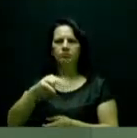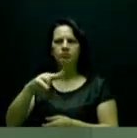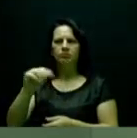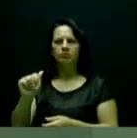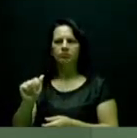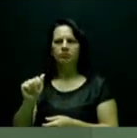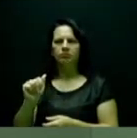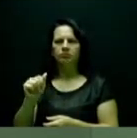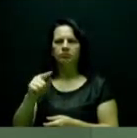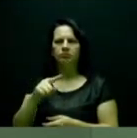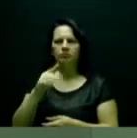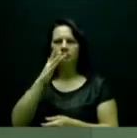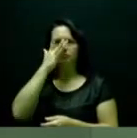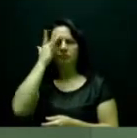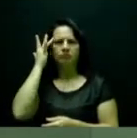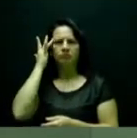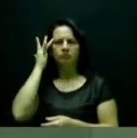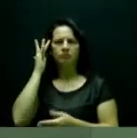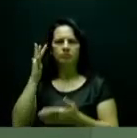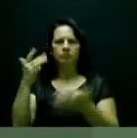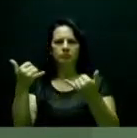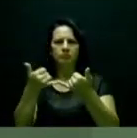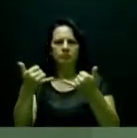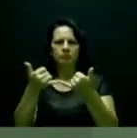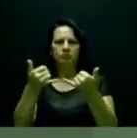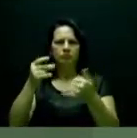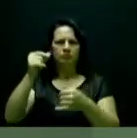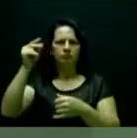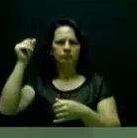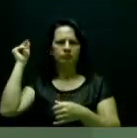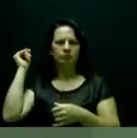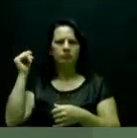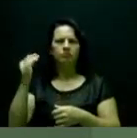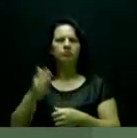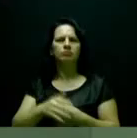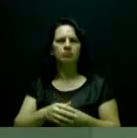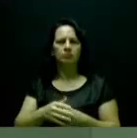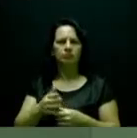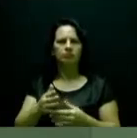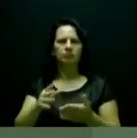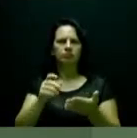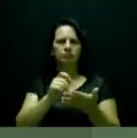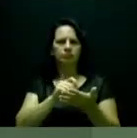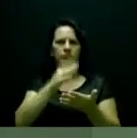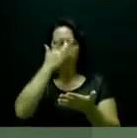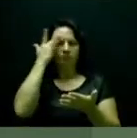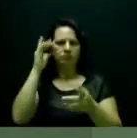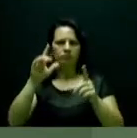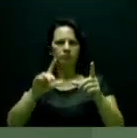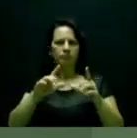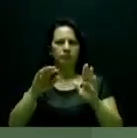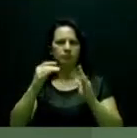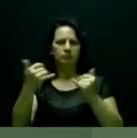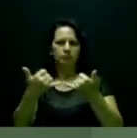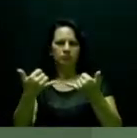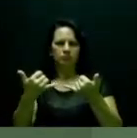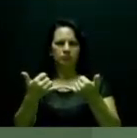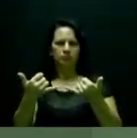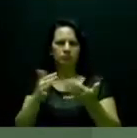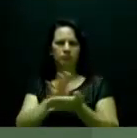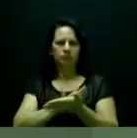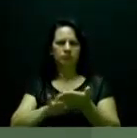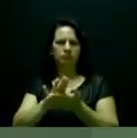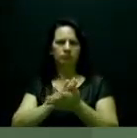quem me acompanha nas redes sociais, na linha do tempo, até porque todos os nossos atos ficam registrados, vocês verão